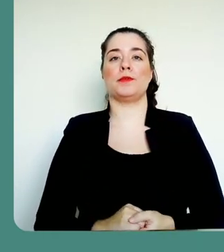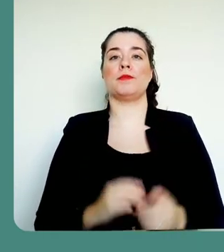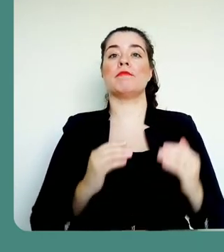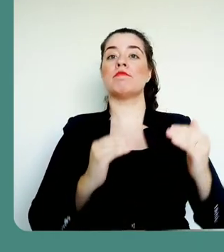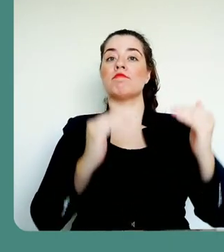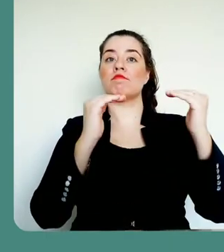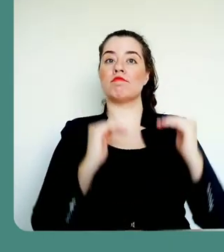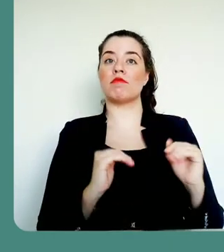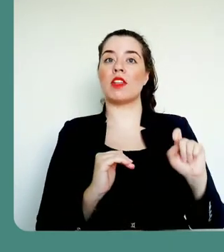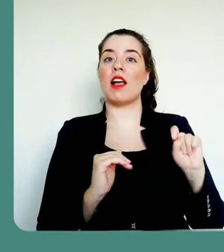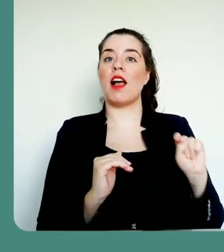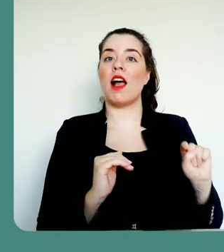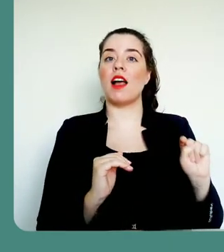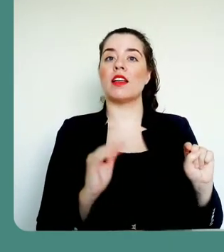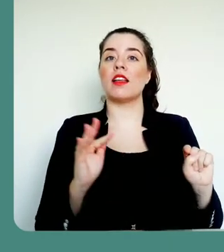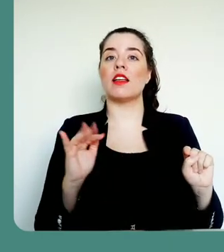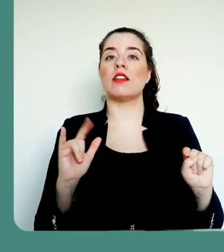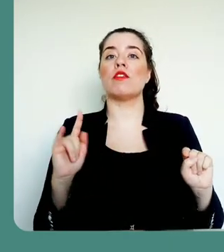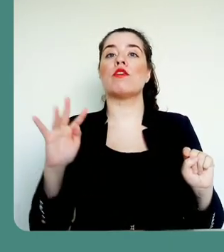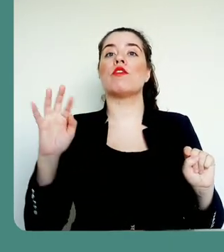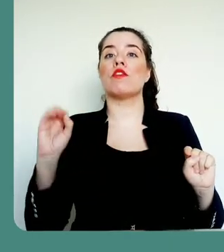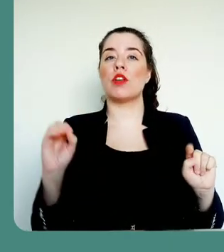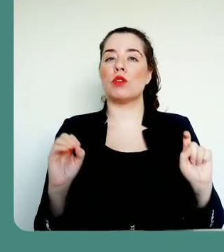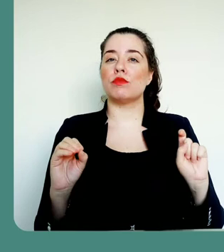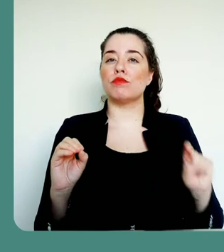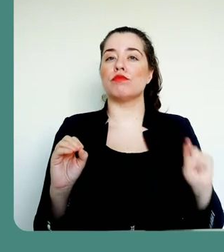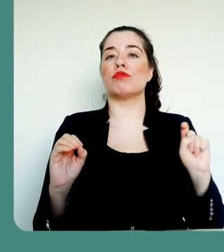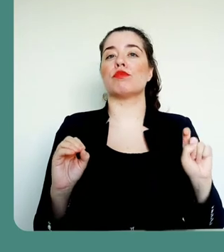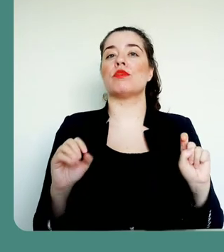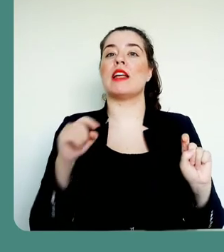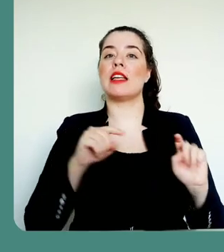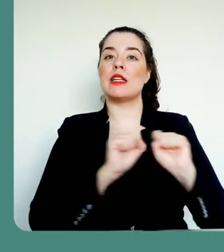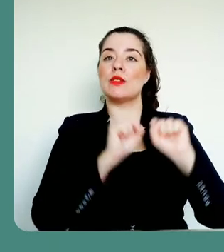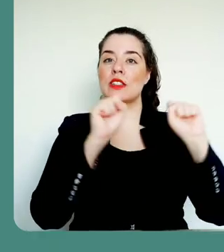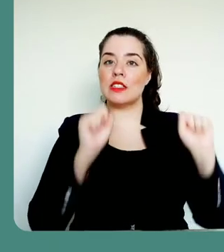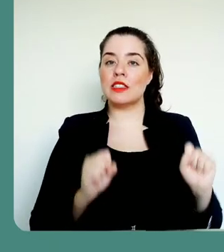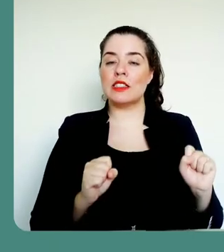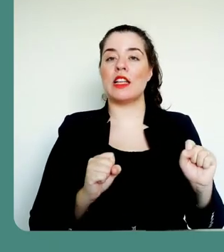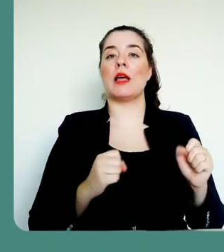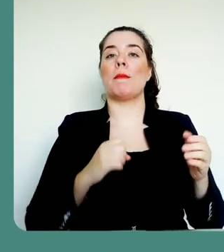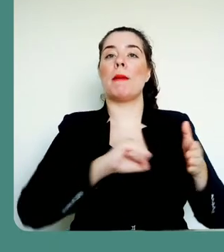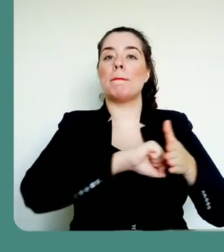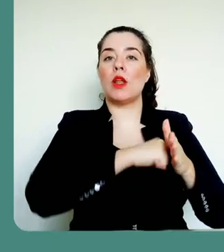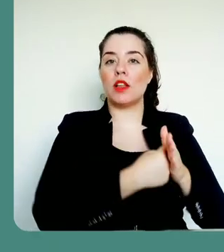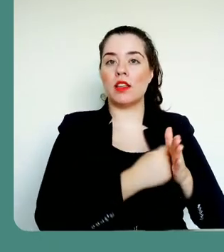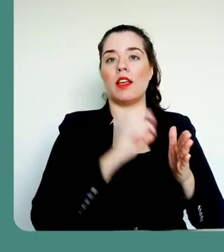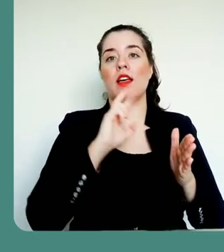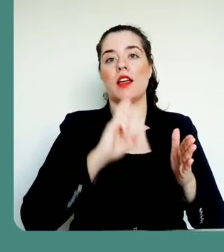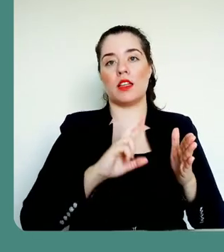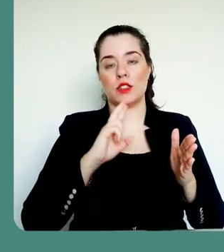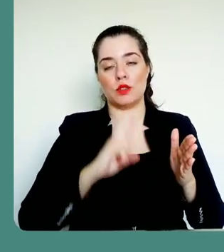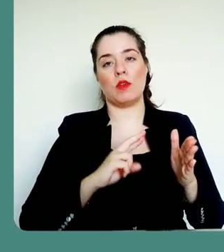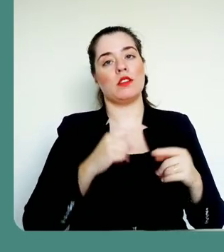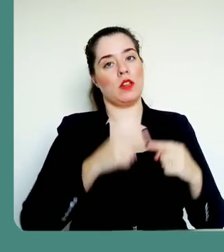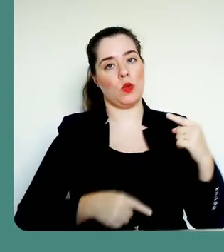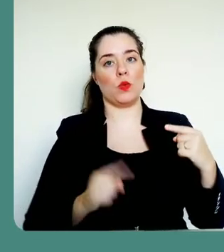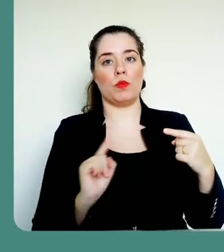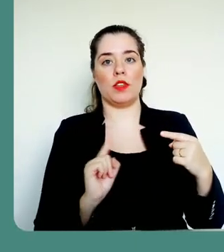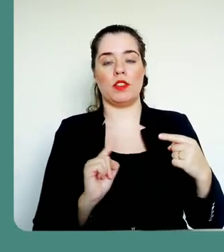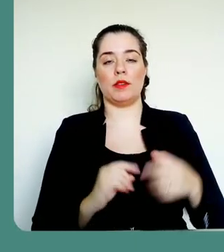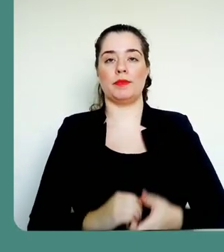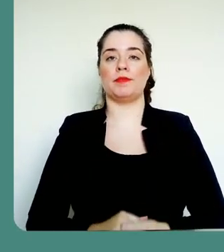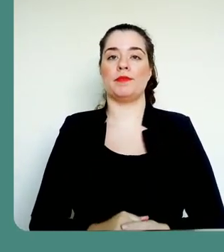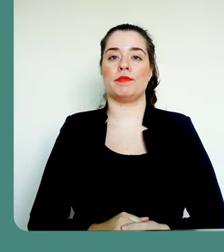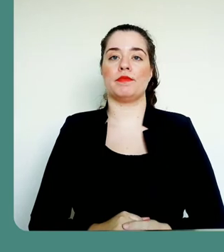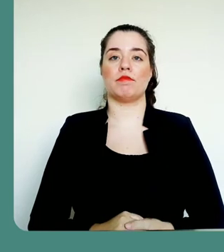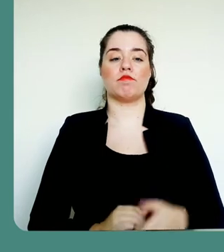a atividade e eu vou colocar aqui um filtro de spam para que o sistema bloqueie respostas inadequadas.